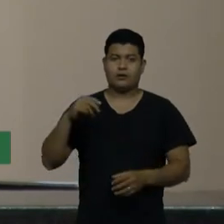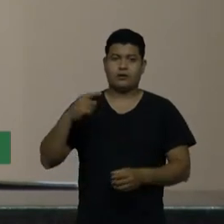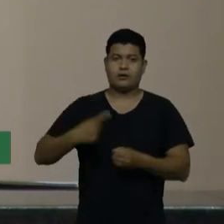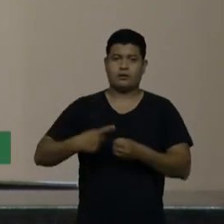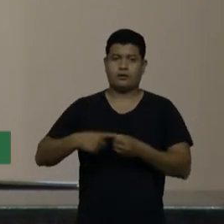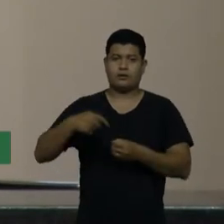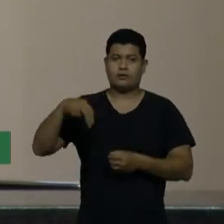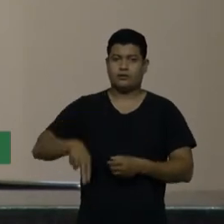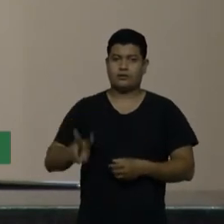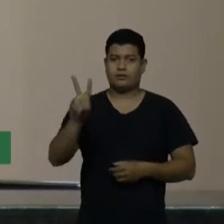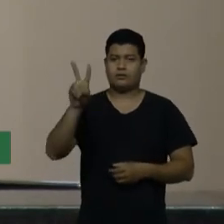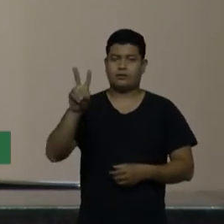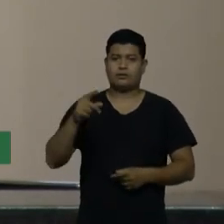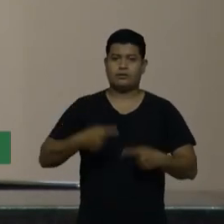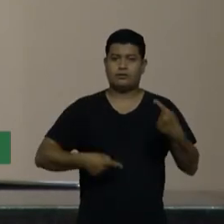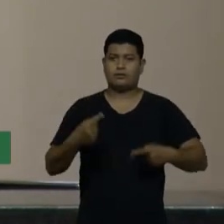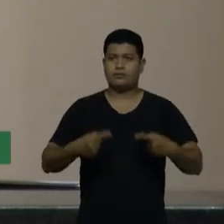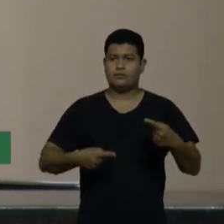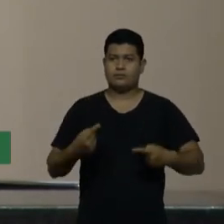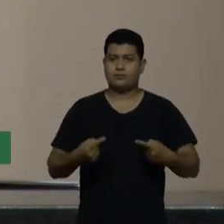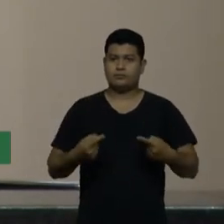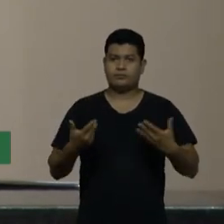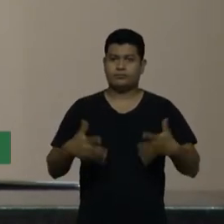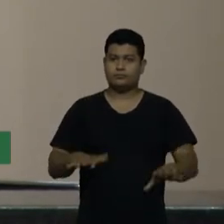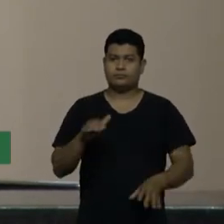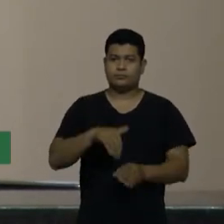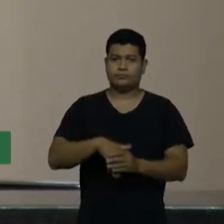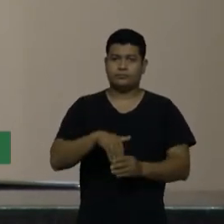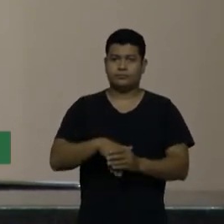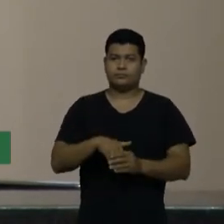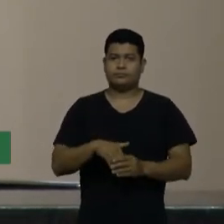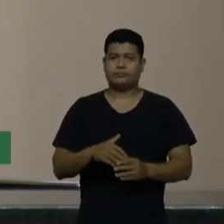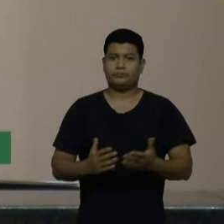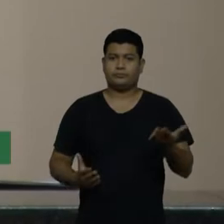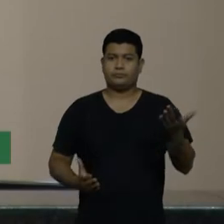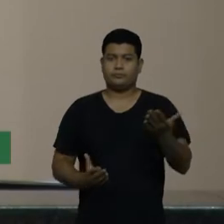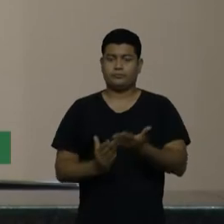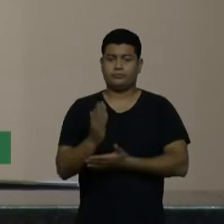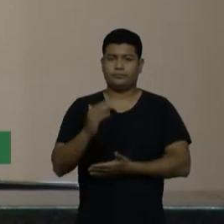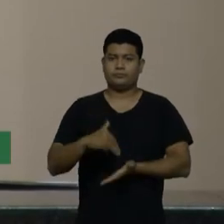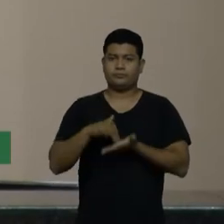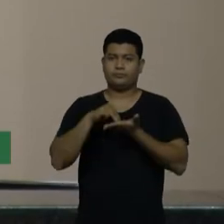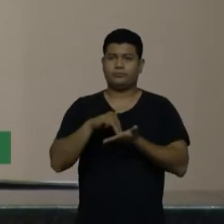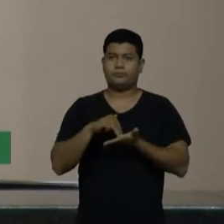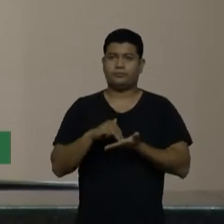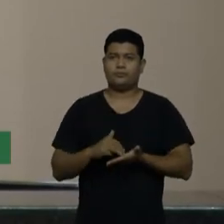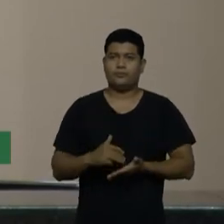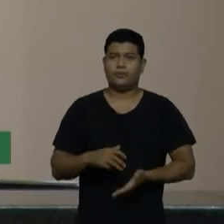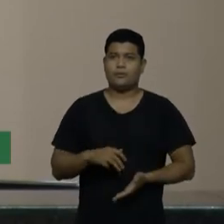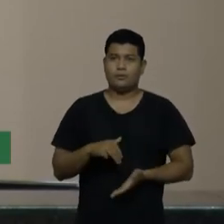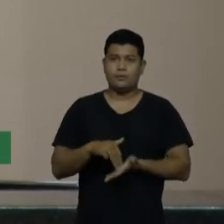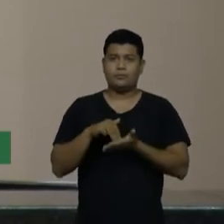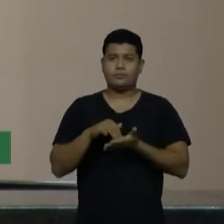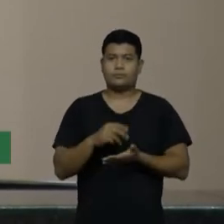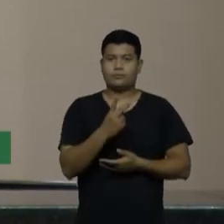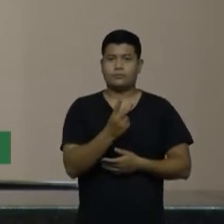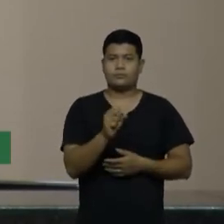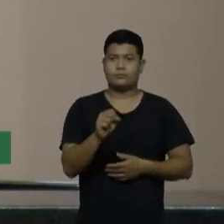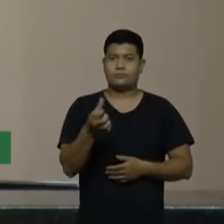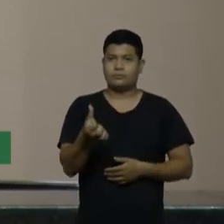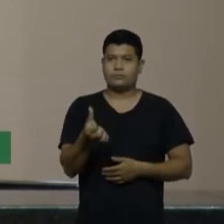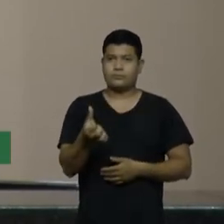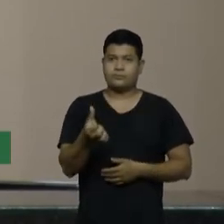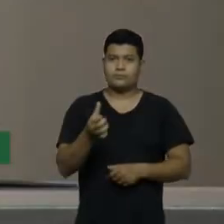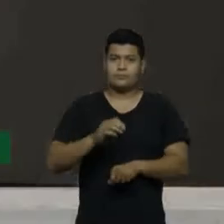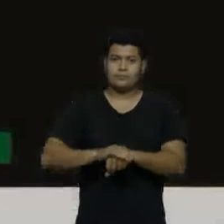discussão, não havendo quem queira discutir em votação, aprovada a moção. Moção 286, autor deputado Rodrigo